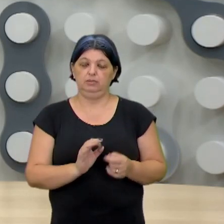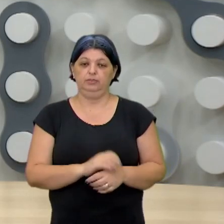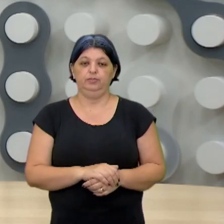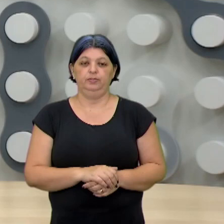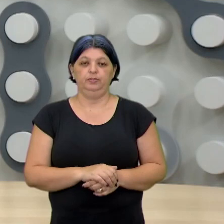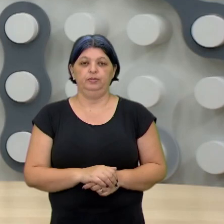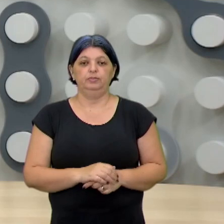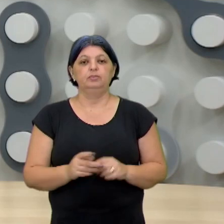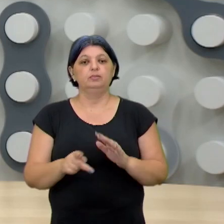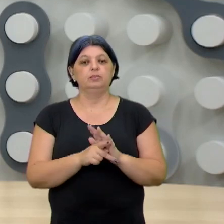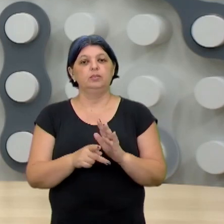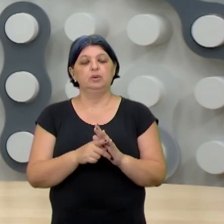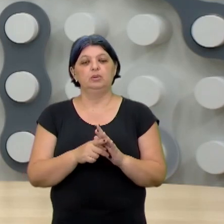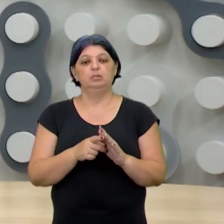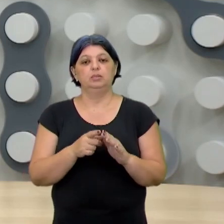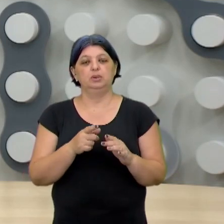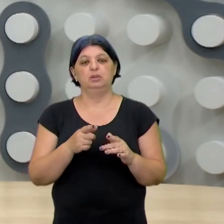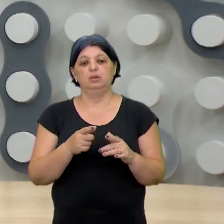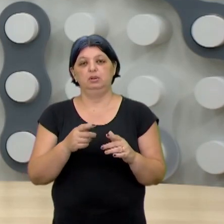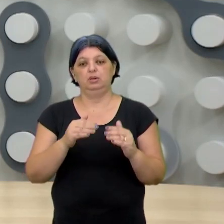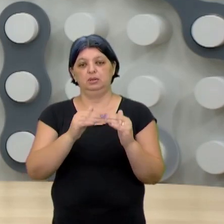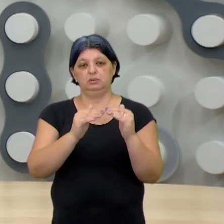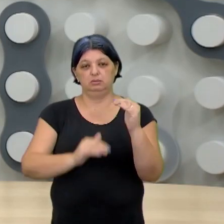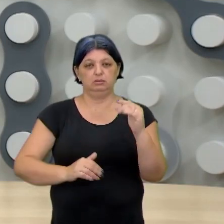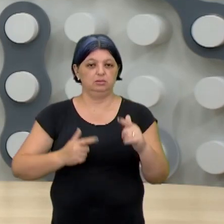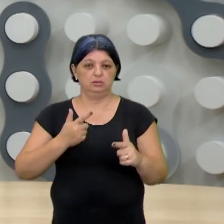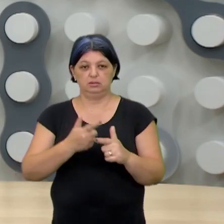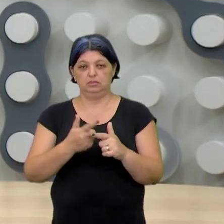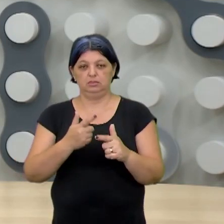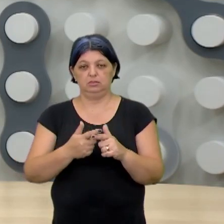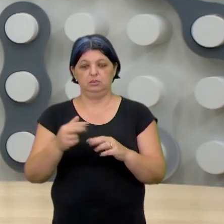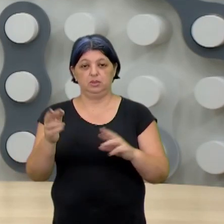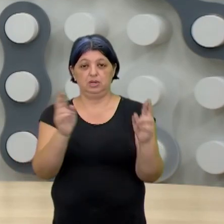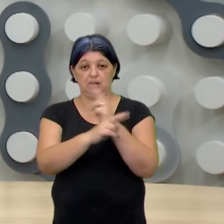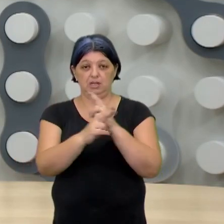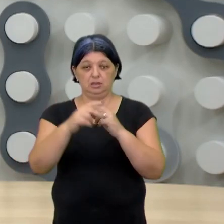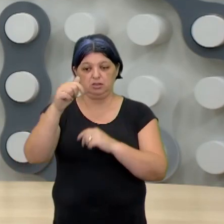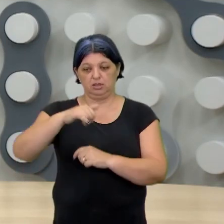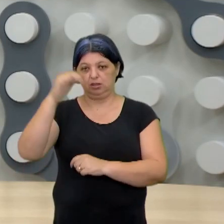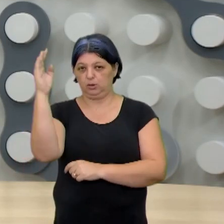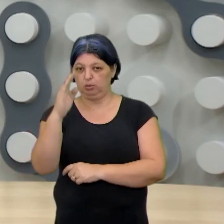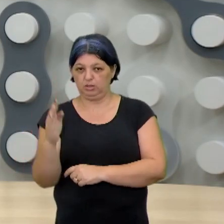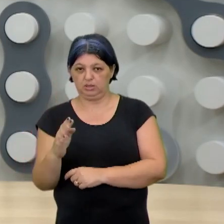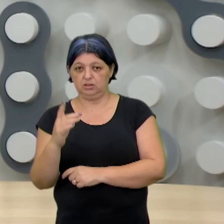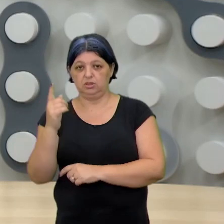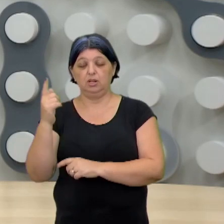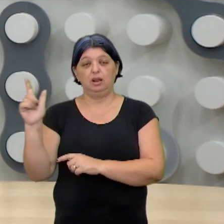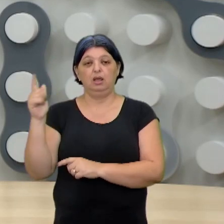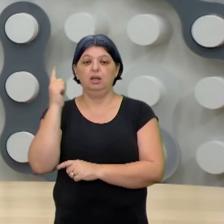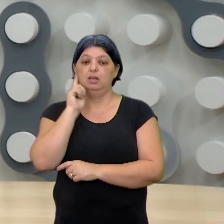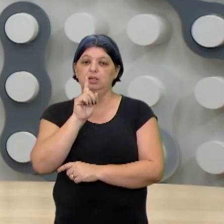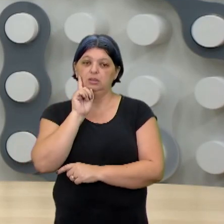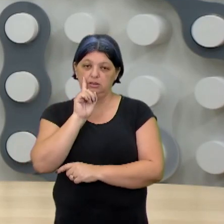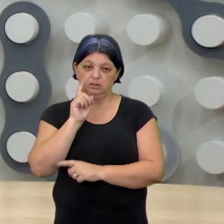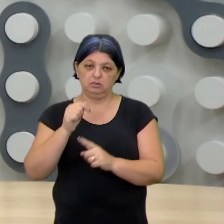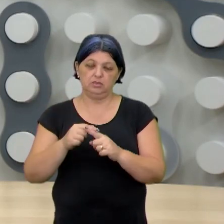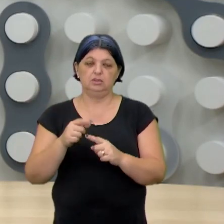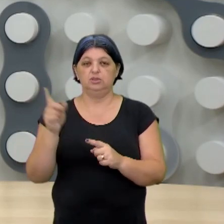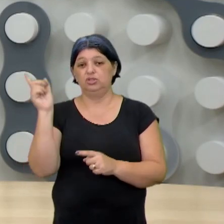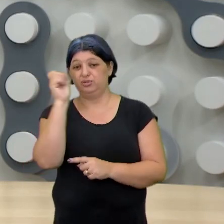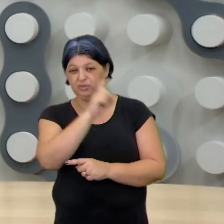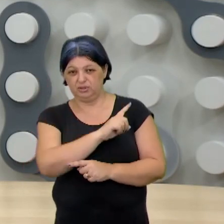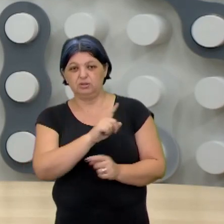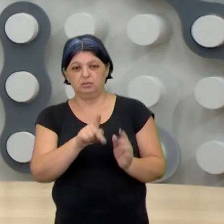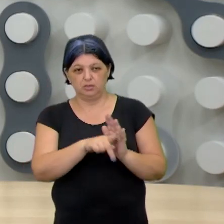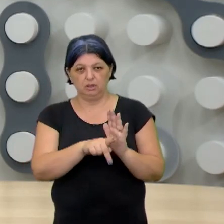faz ao jornalismo brasileiro em relação ao jornalismo estrangeiro é que aqui há uma dificuldade de se assumir linhas editoriais,